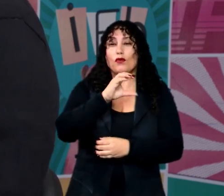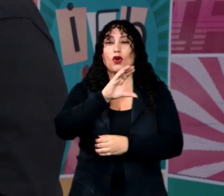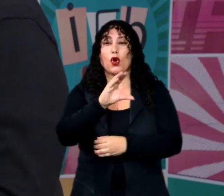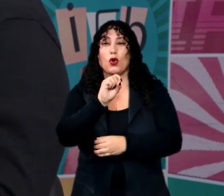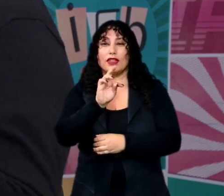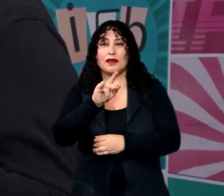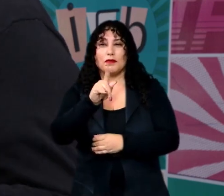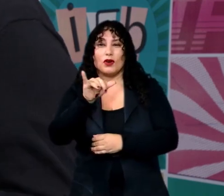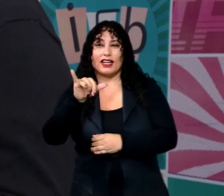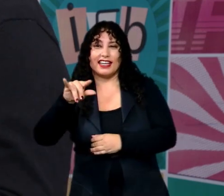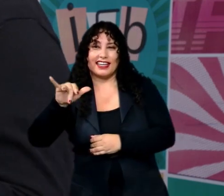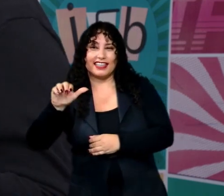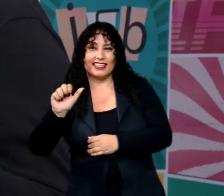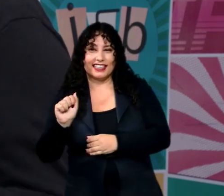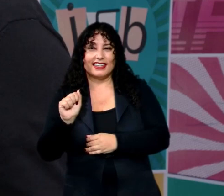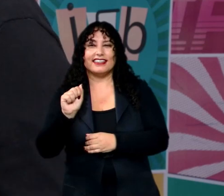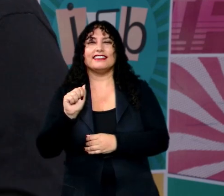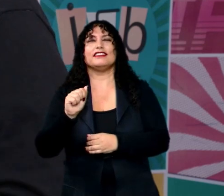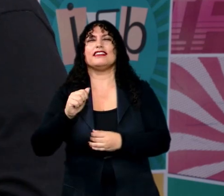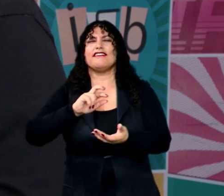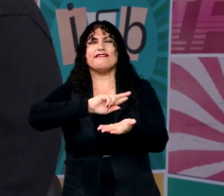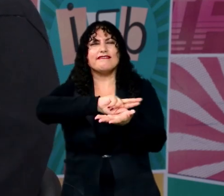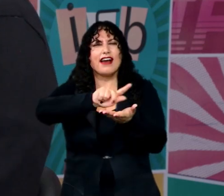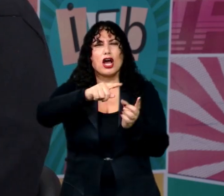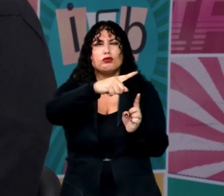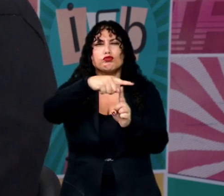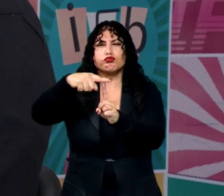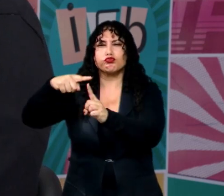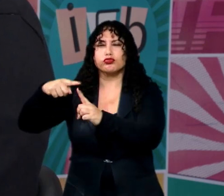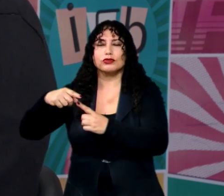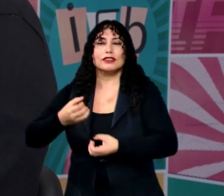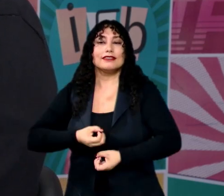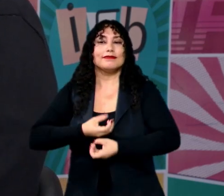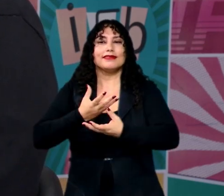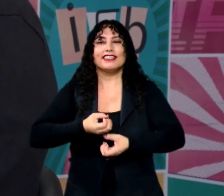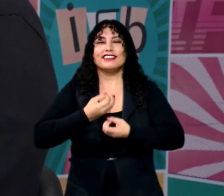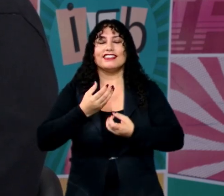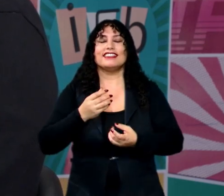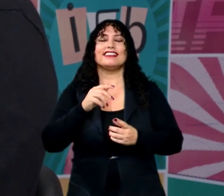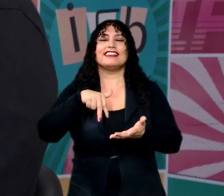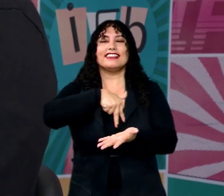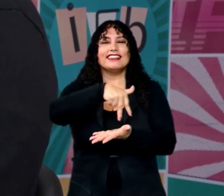Mas Brasília é muito ampla, tem muitos estilos, muitas expressões em dança mesmo.